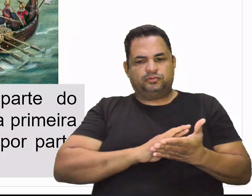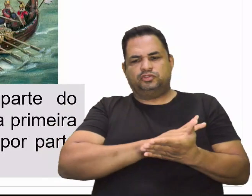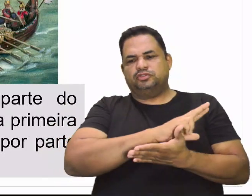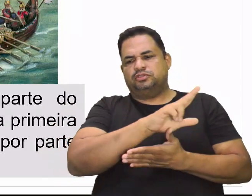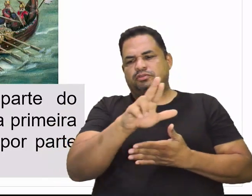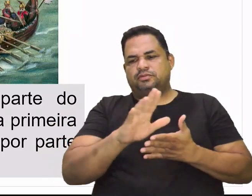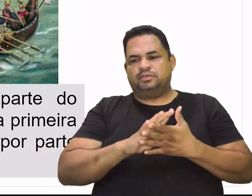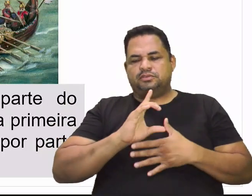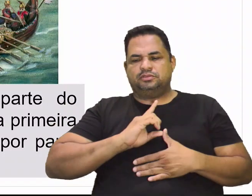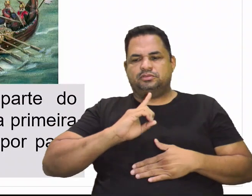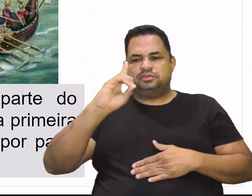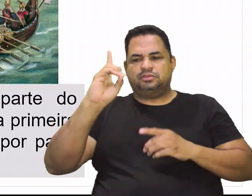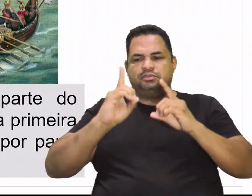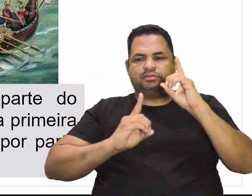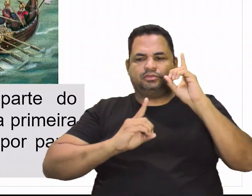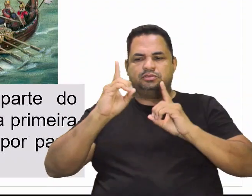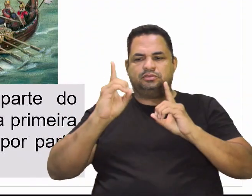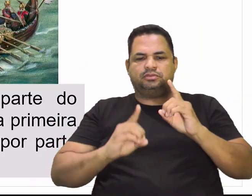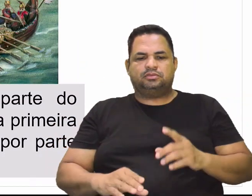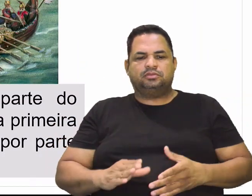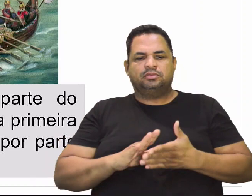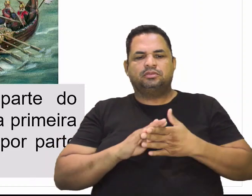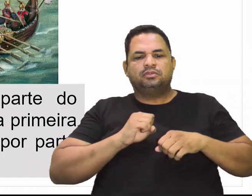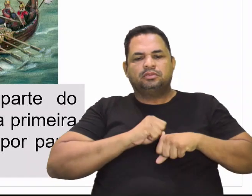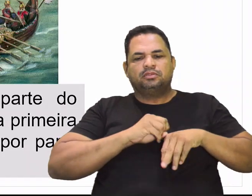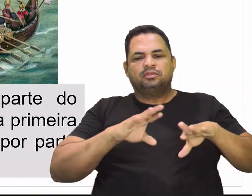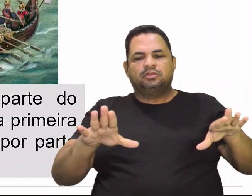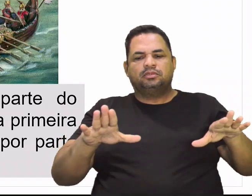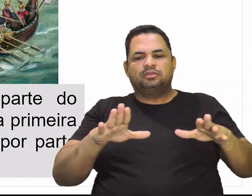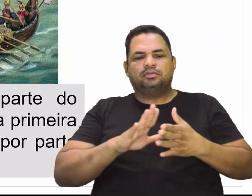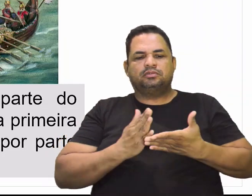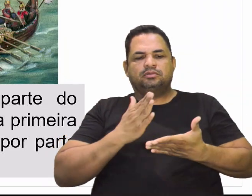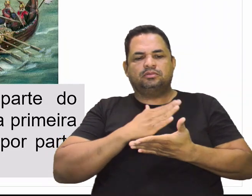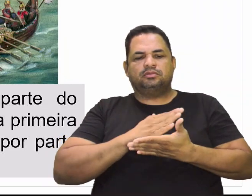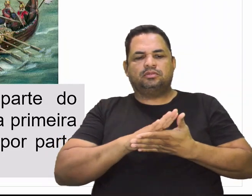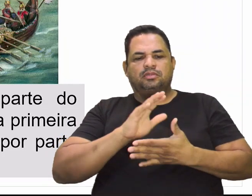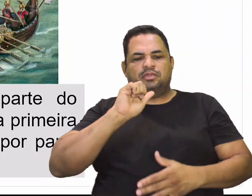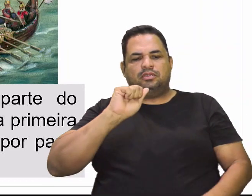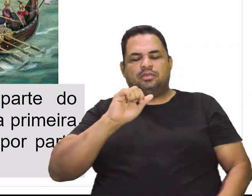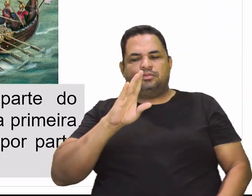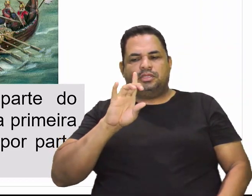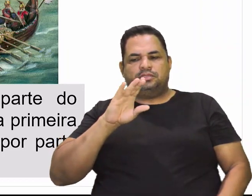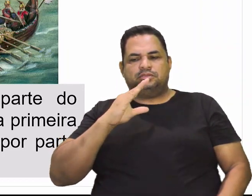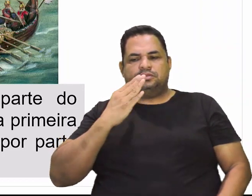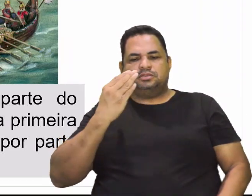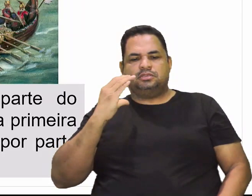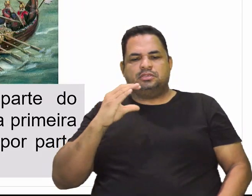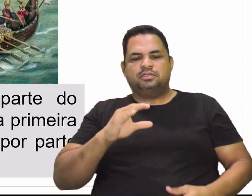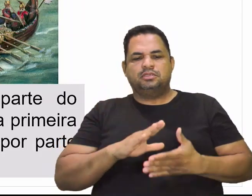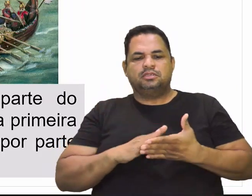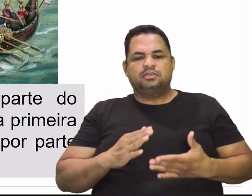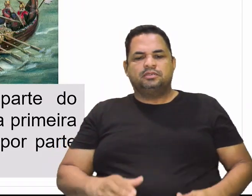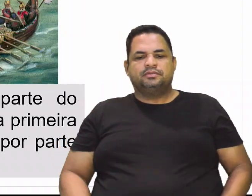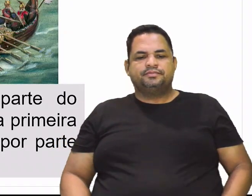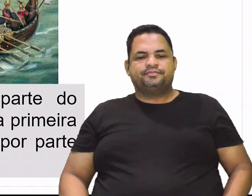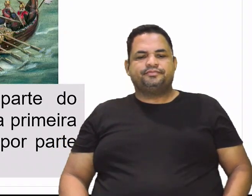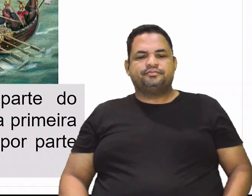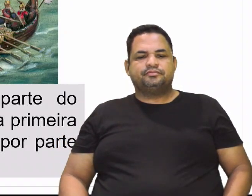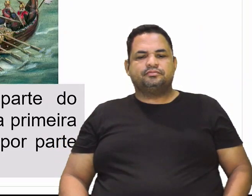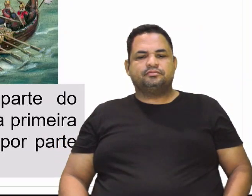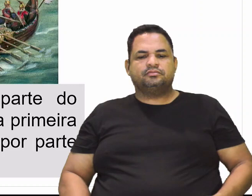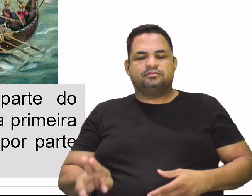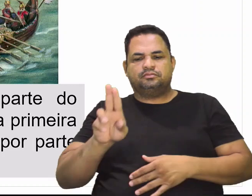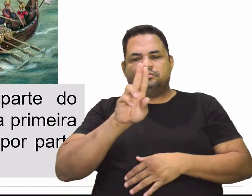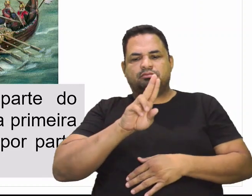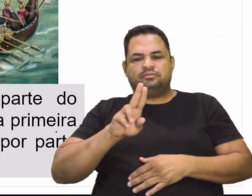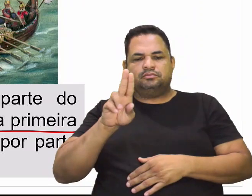deuses. Sua expansão fez com que grande parte do alfabeto dos fenícios passasse a